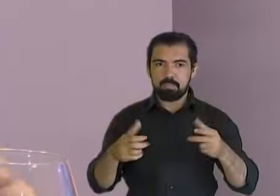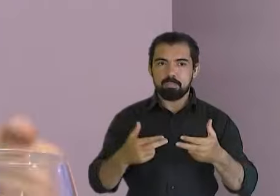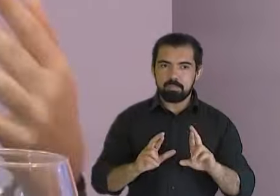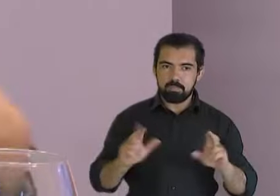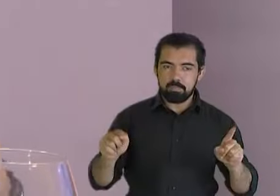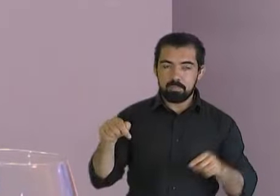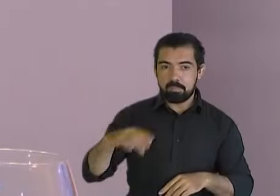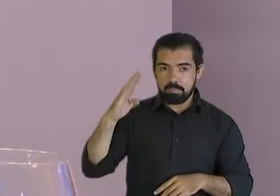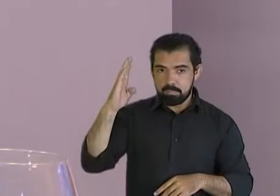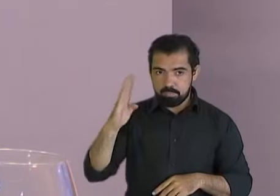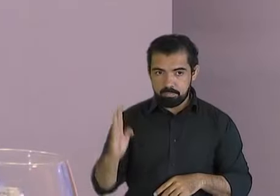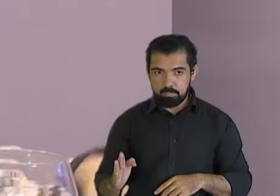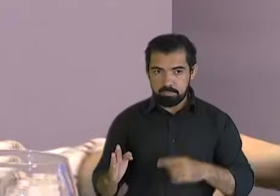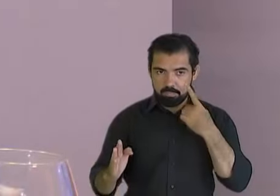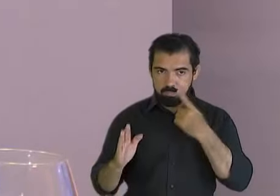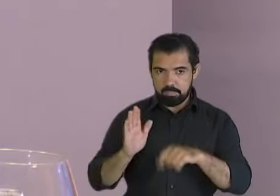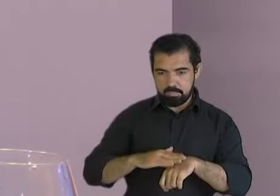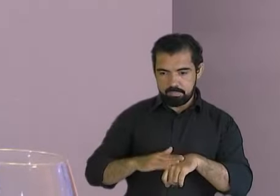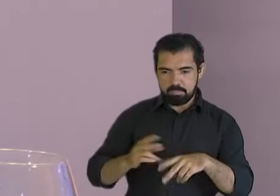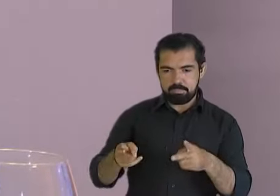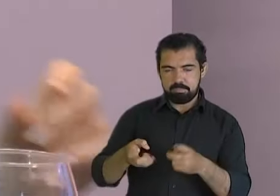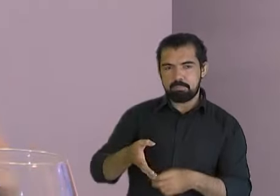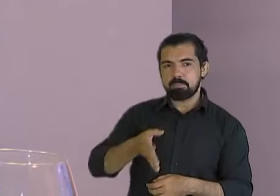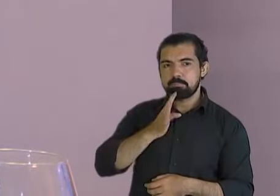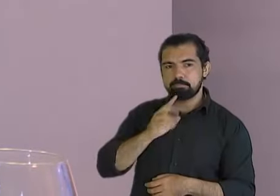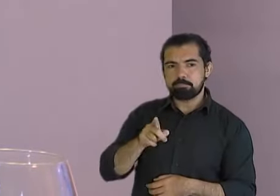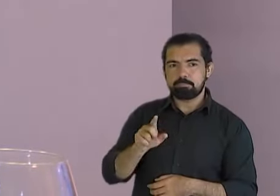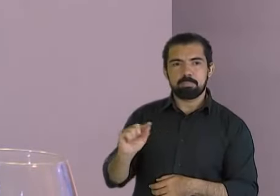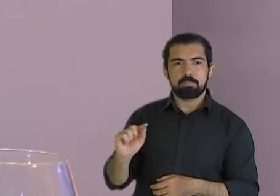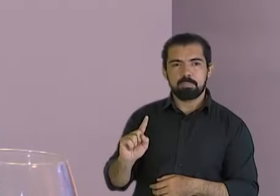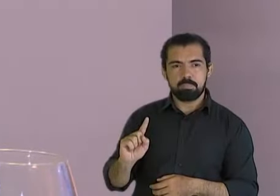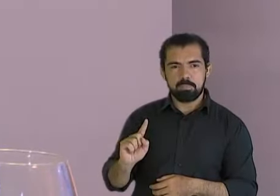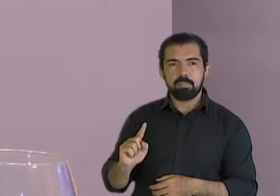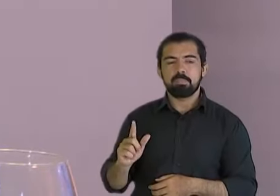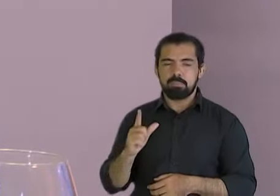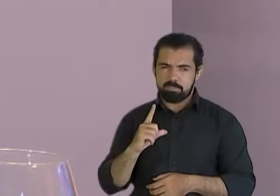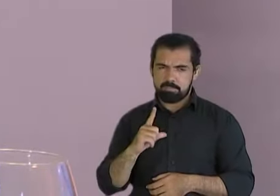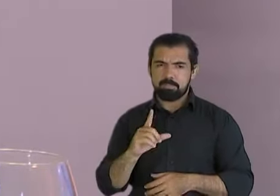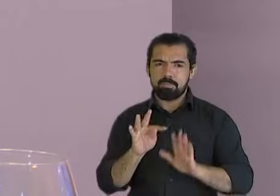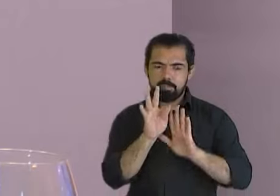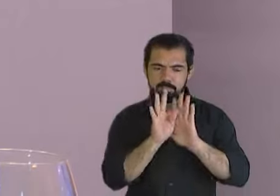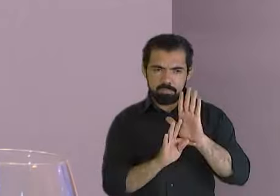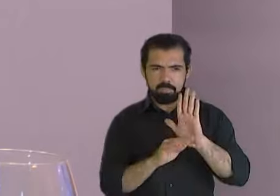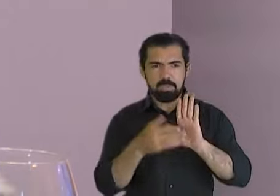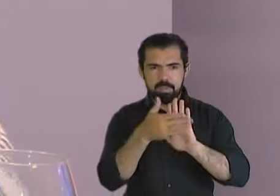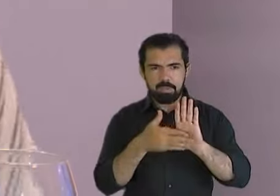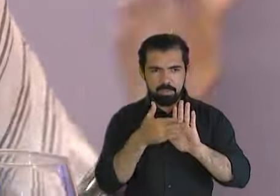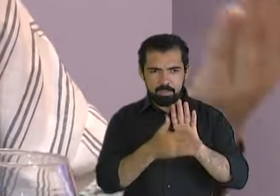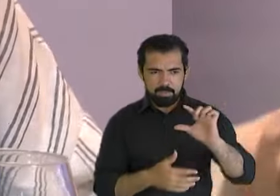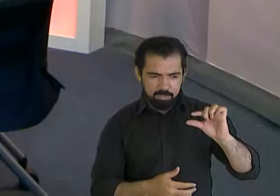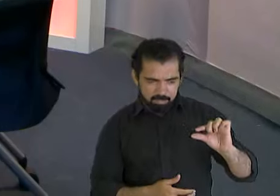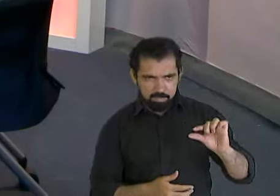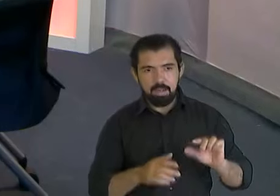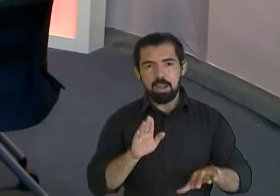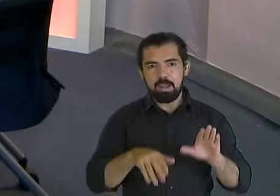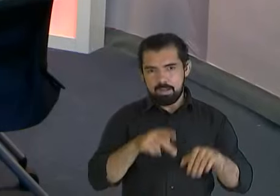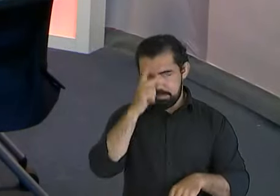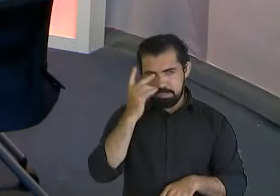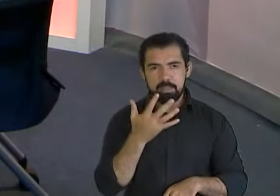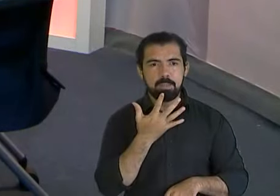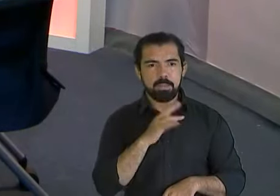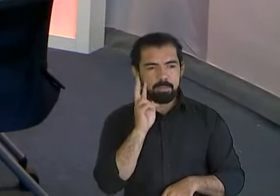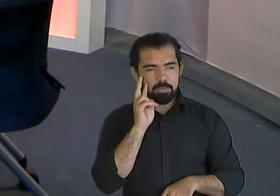no Brasil, pelo que eu pouco conheço, não acontece. Então, os termos estão ali bem pequenininhos, as Muitas pessoas às condições. vezes nem leem, né? Sim.